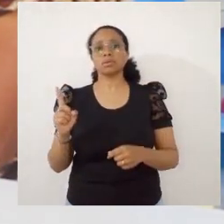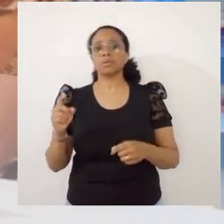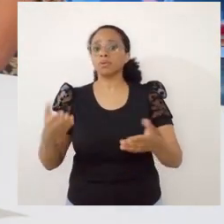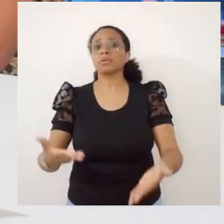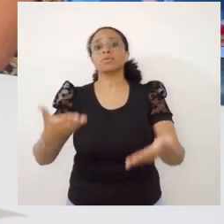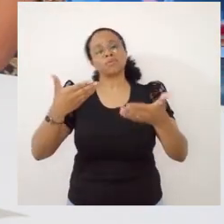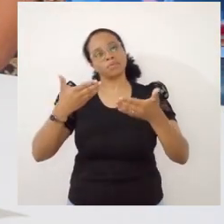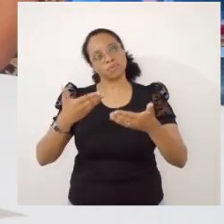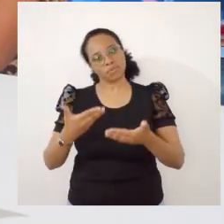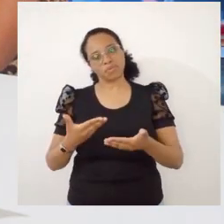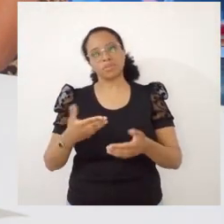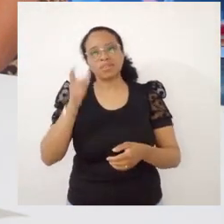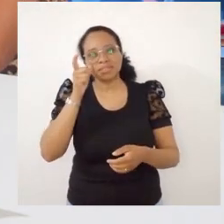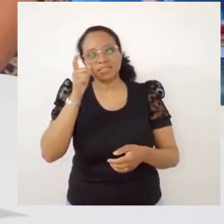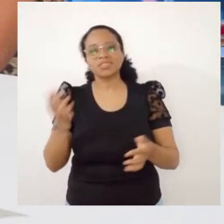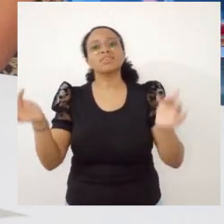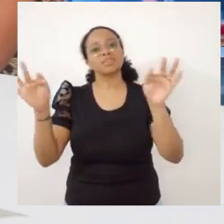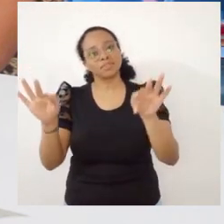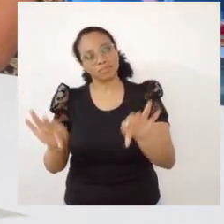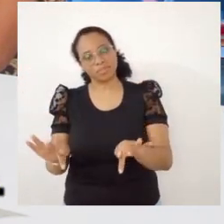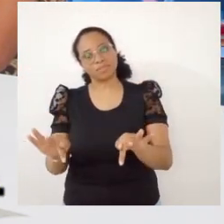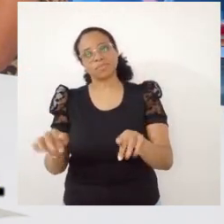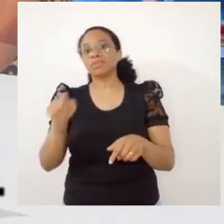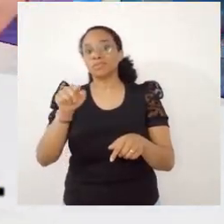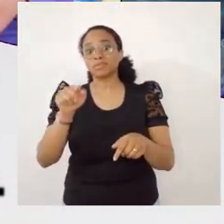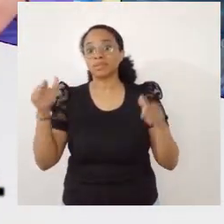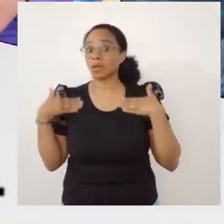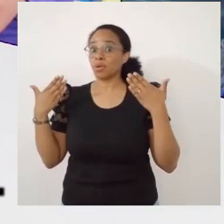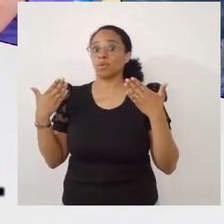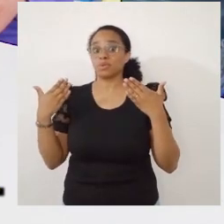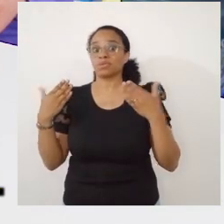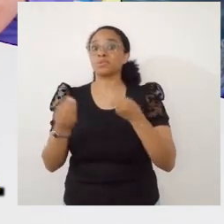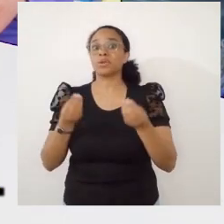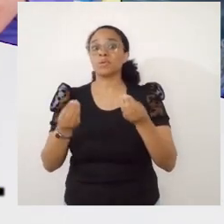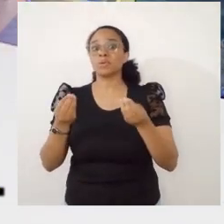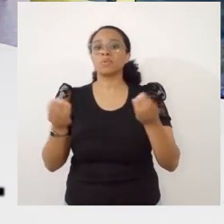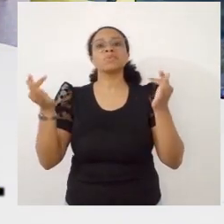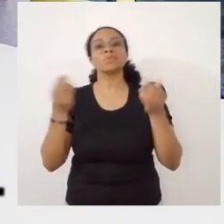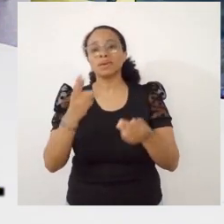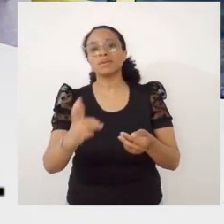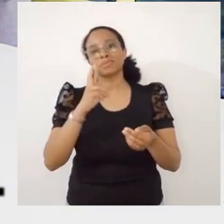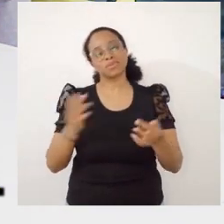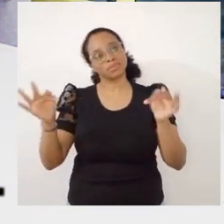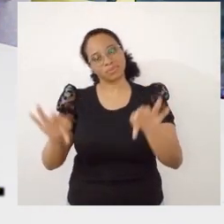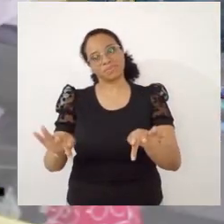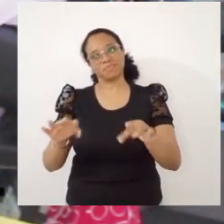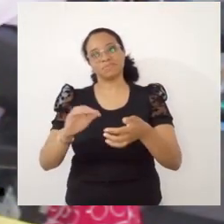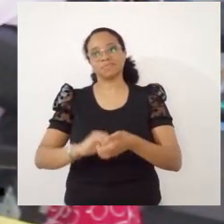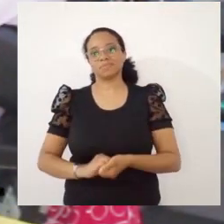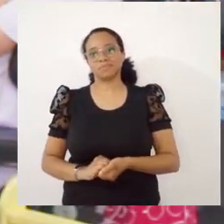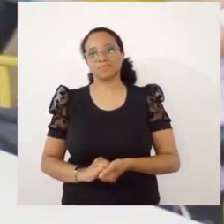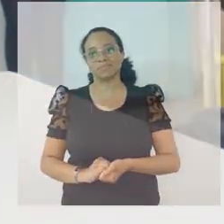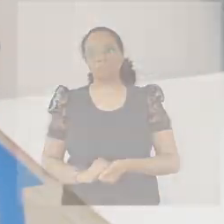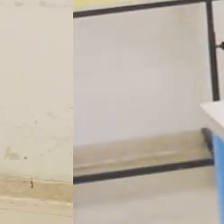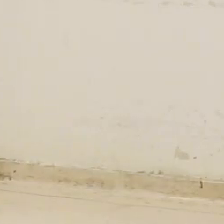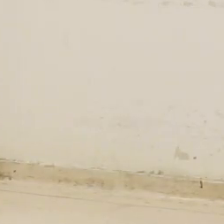te convido para acompanhar até o final. Garanto que você se surpreenderá com o resultado.